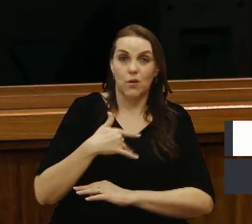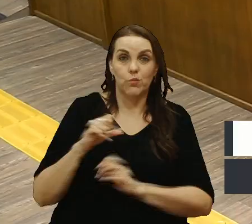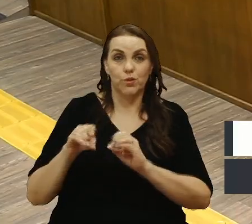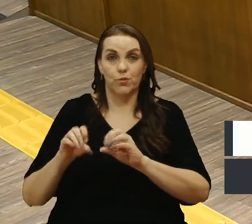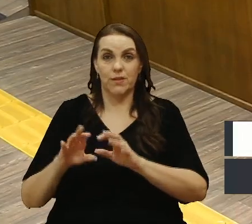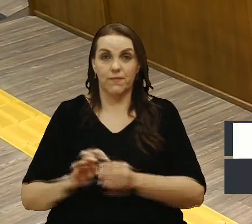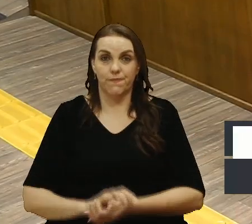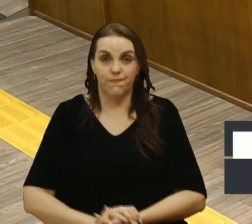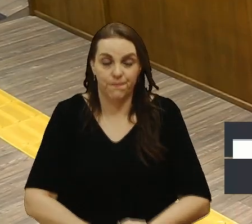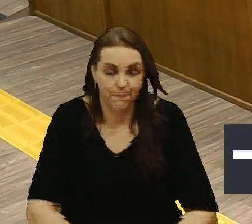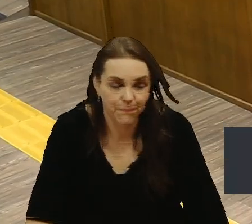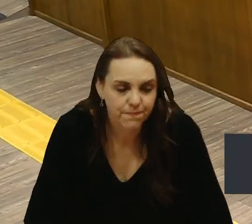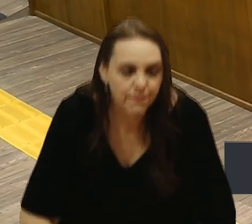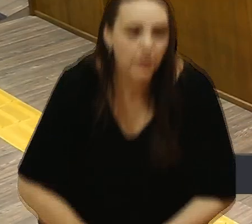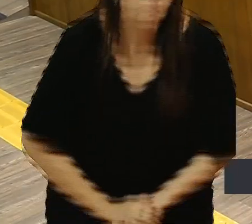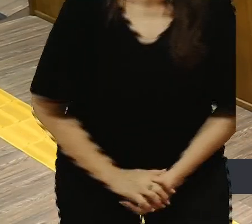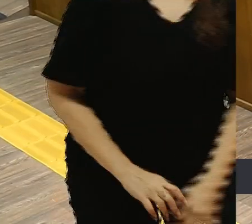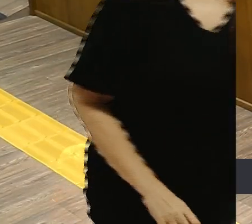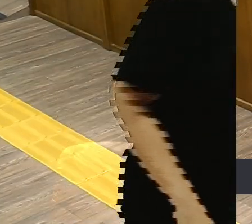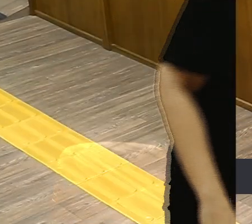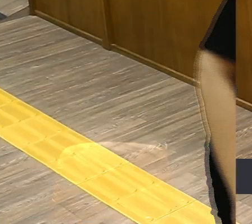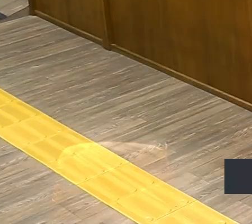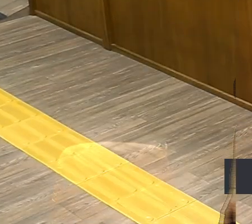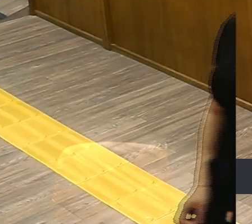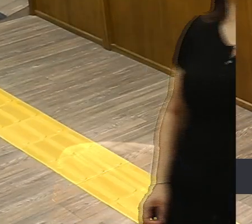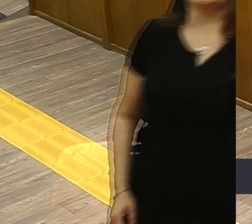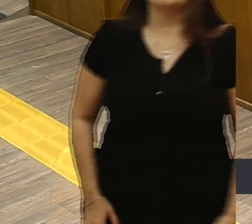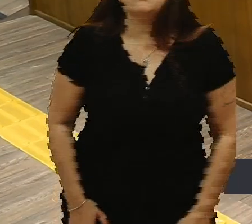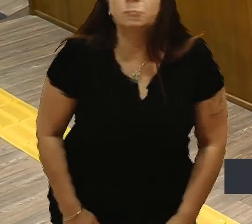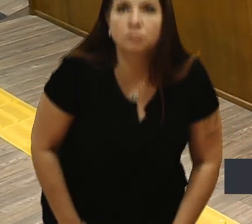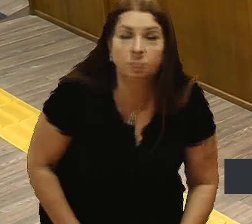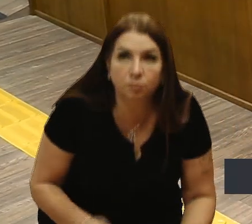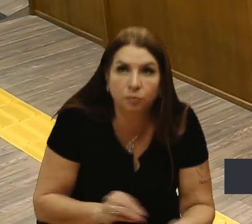Obrigado, vereadora. Por falta de quórum, encerrado